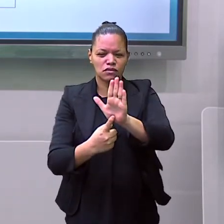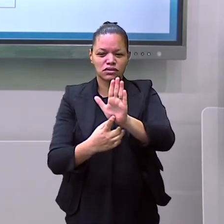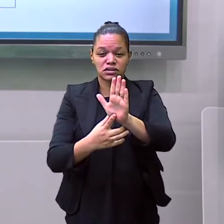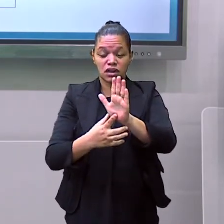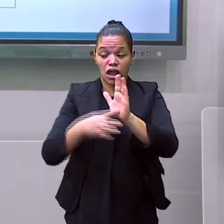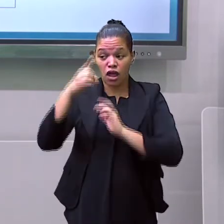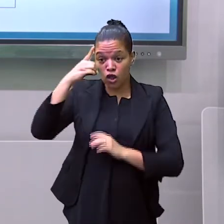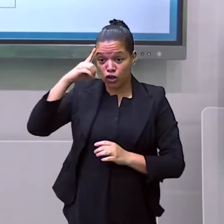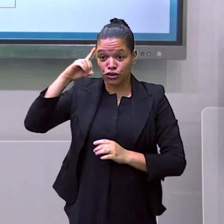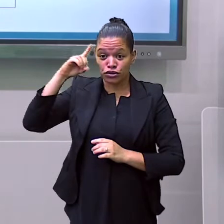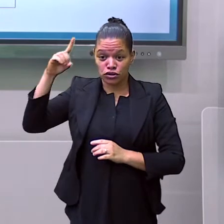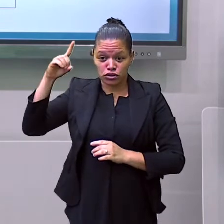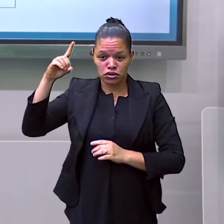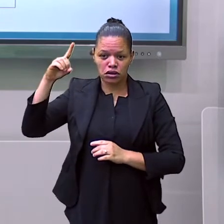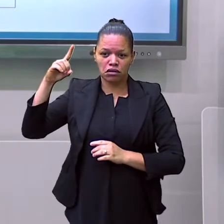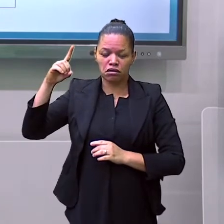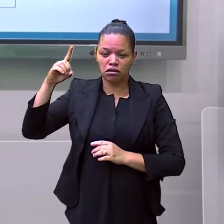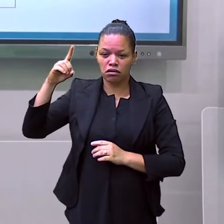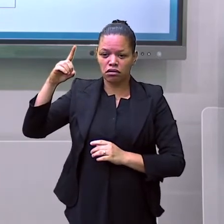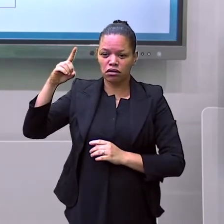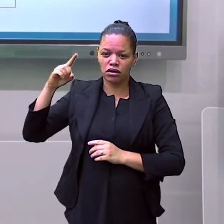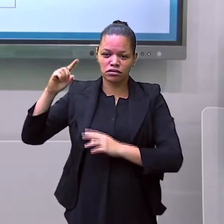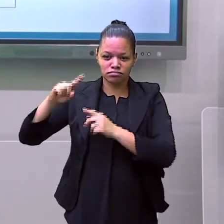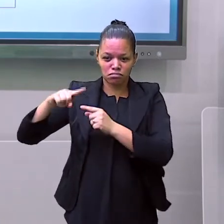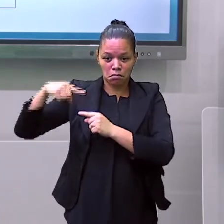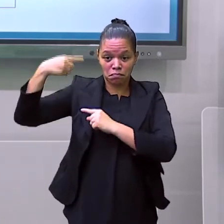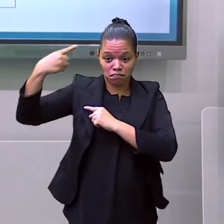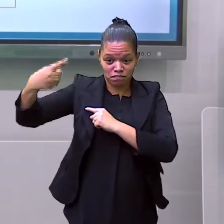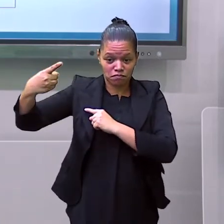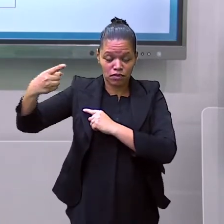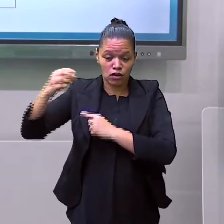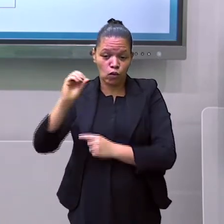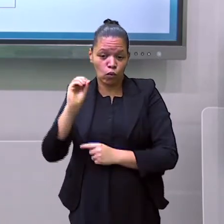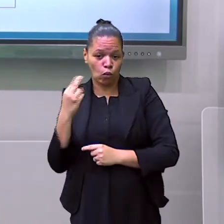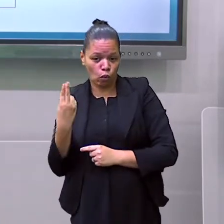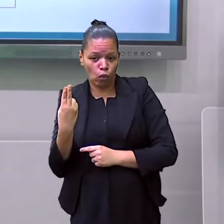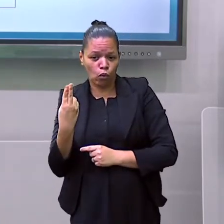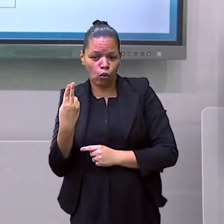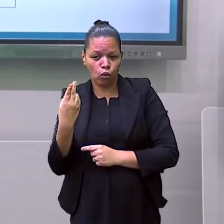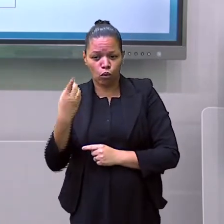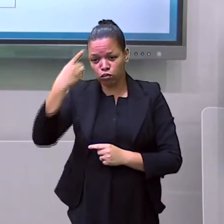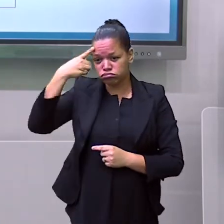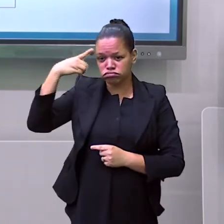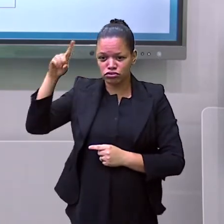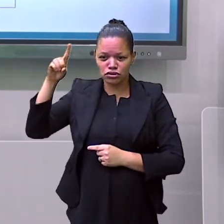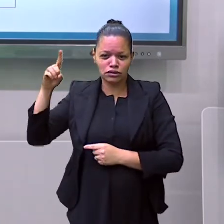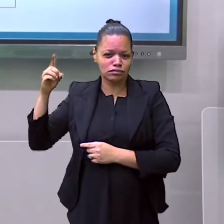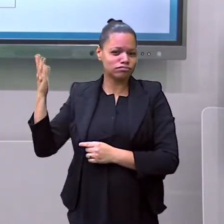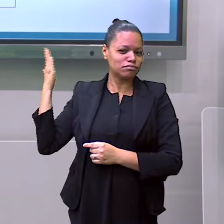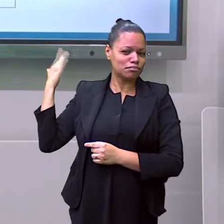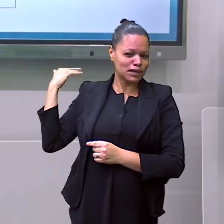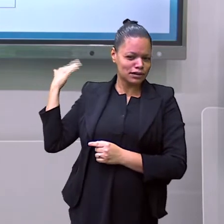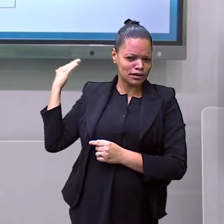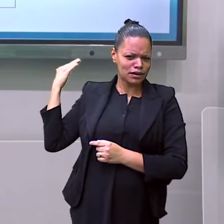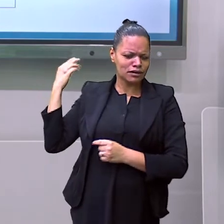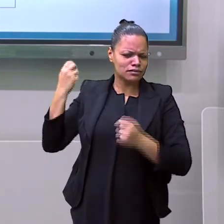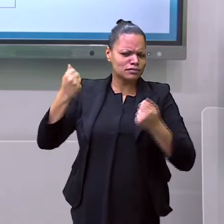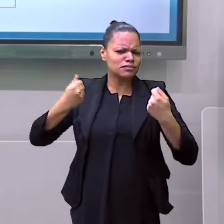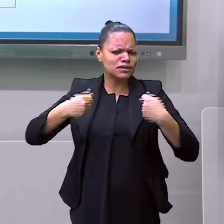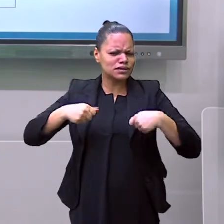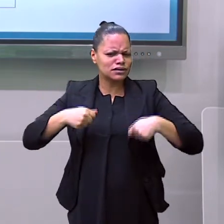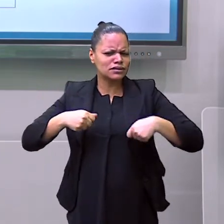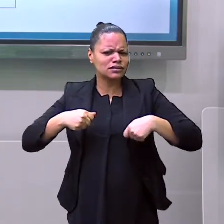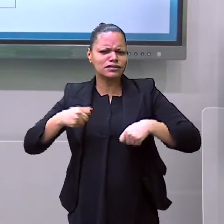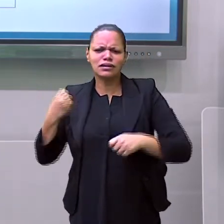2 dias para trás, você não fala amanhã, 2 dias, ou Passou 2 dias, é importante que